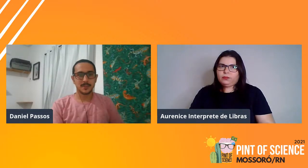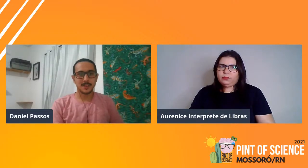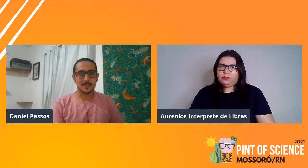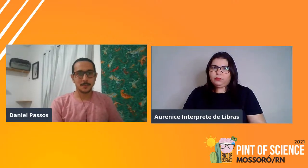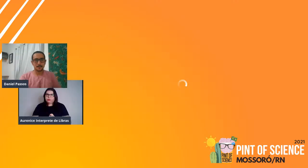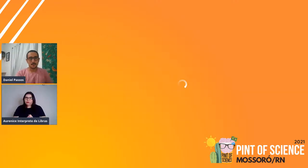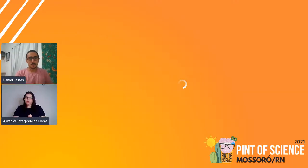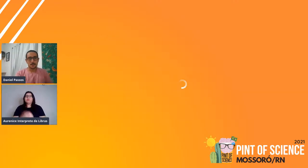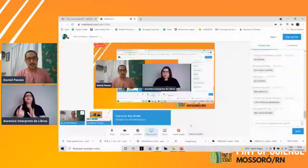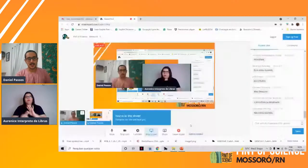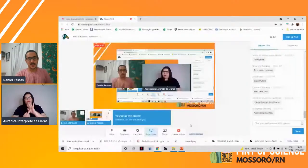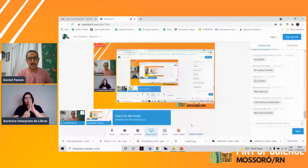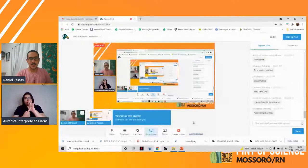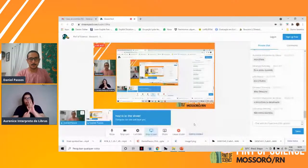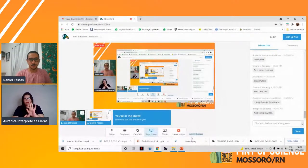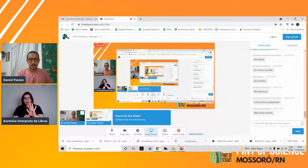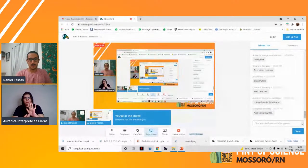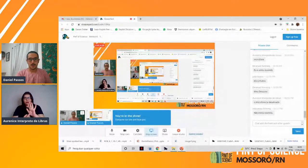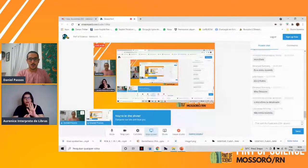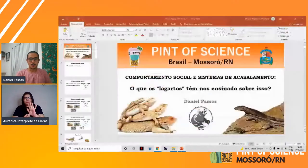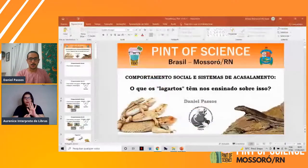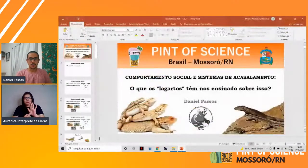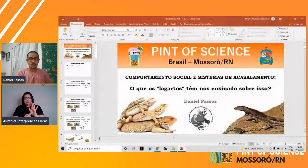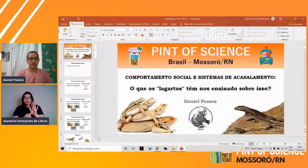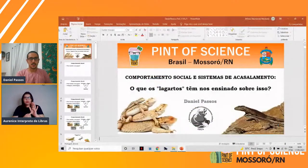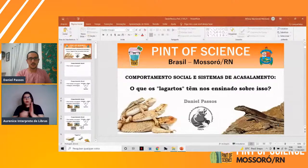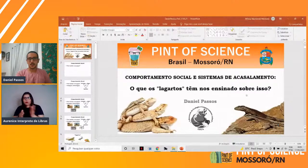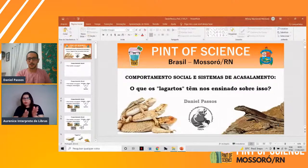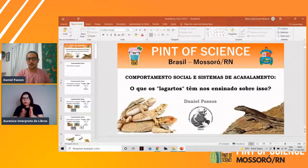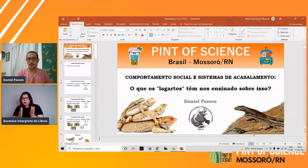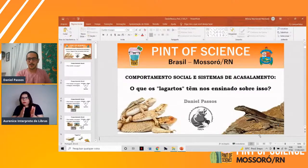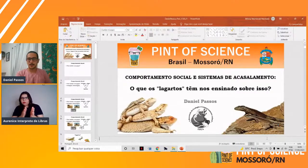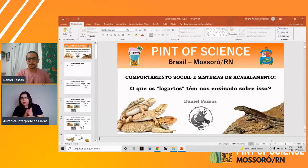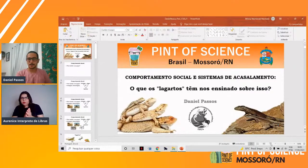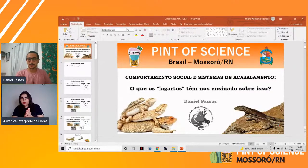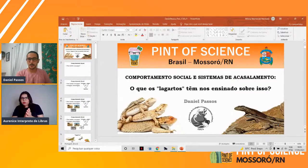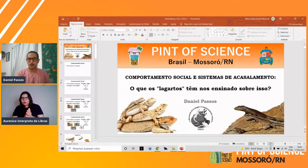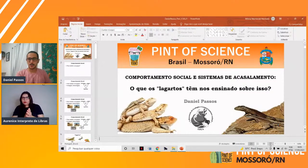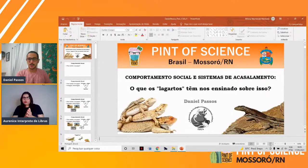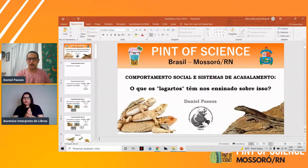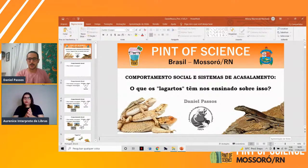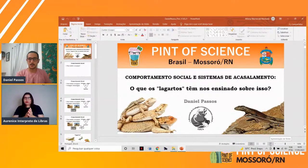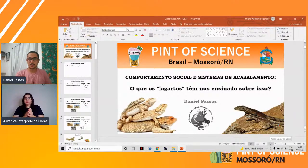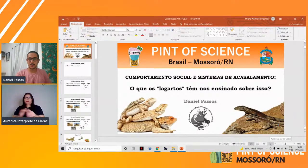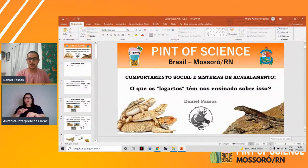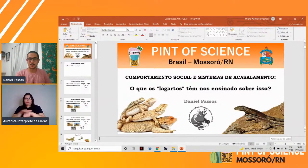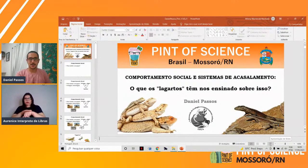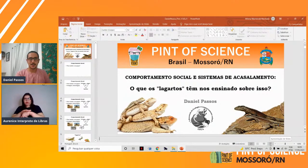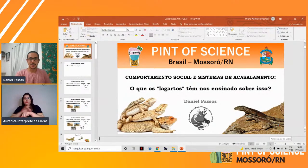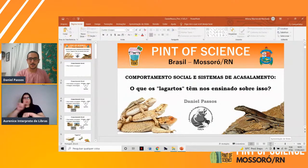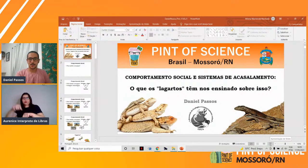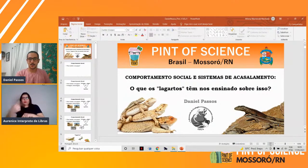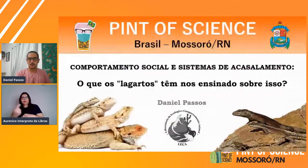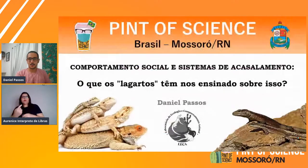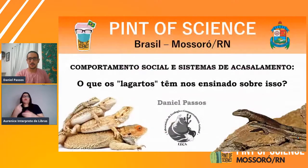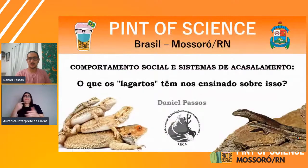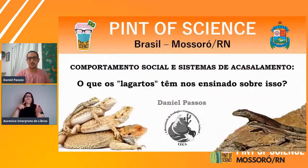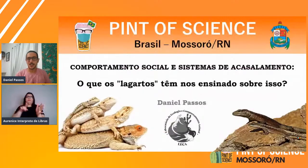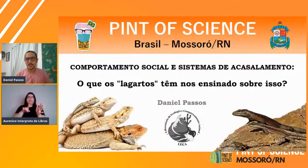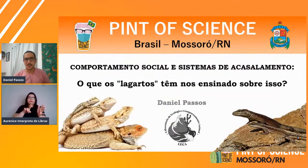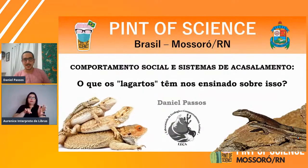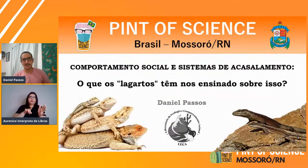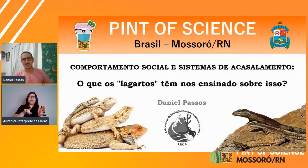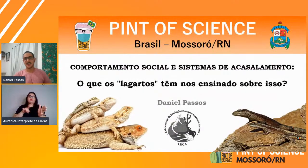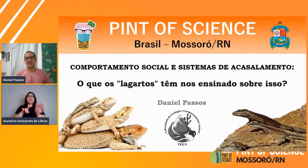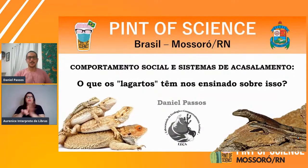Fez uma apresentação para guiar um pouco do que a gente vai conversar depois nas perguntas. Então, não esqueçam de